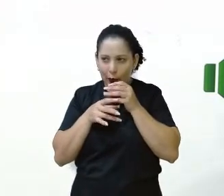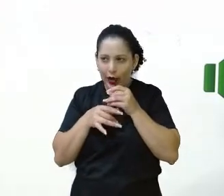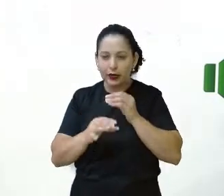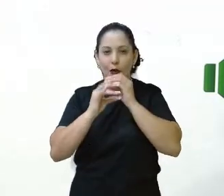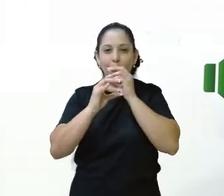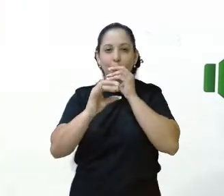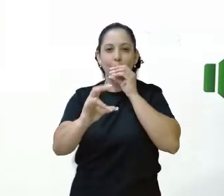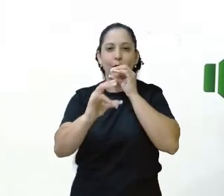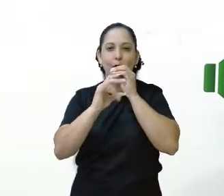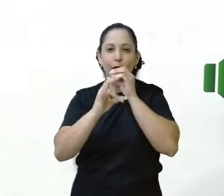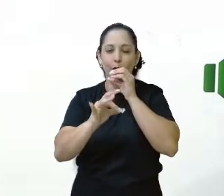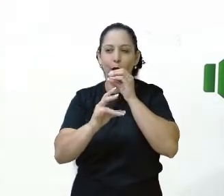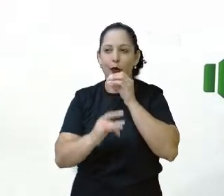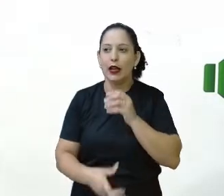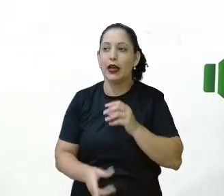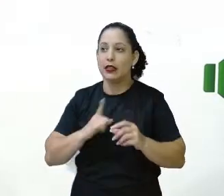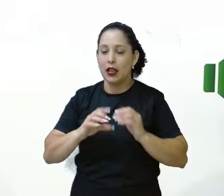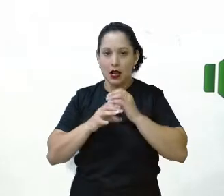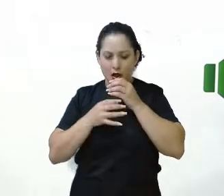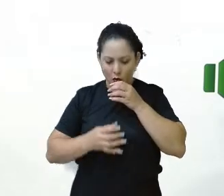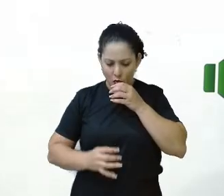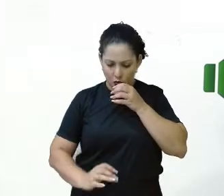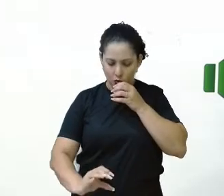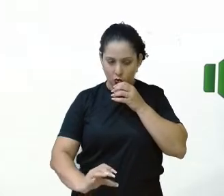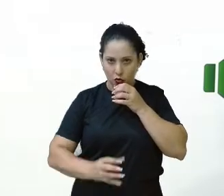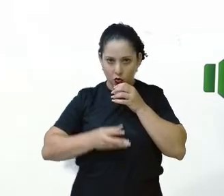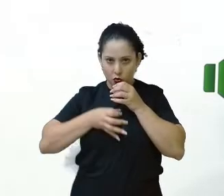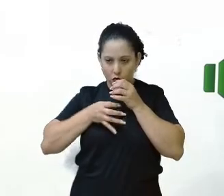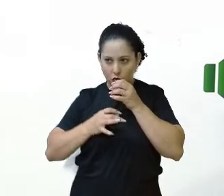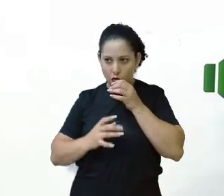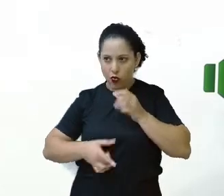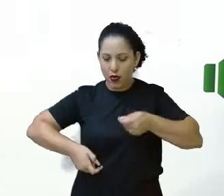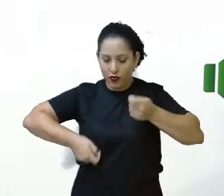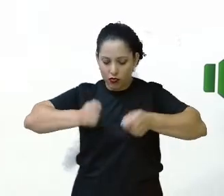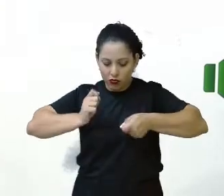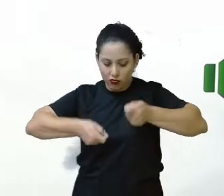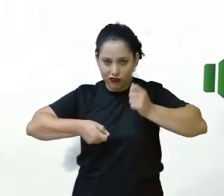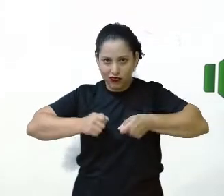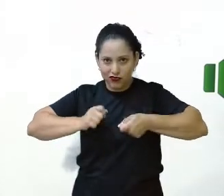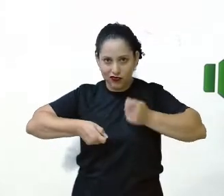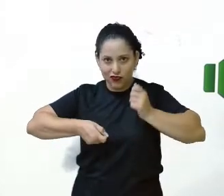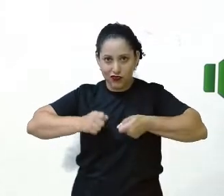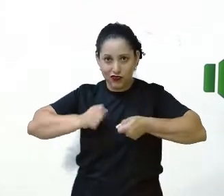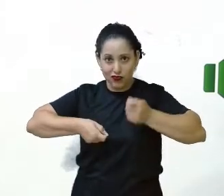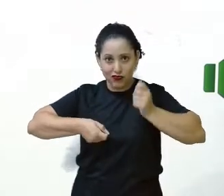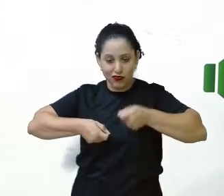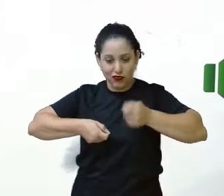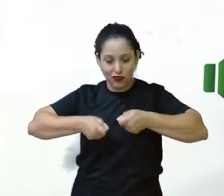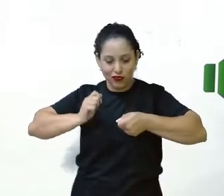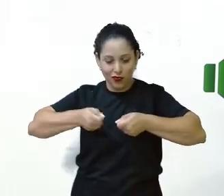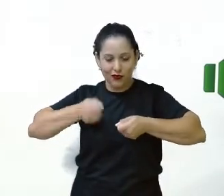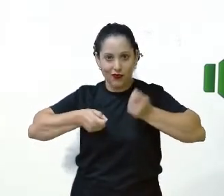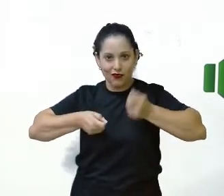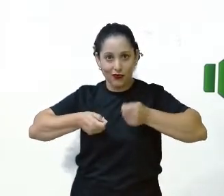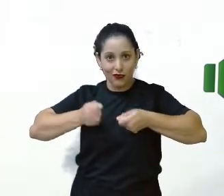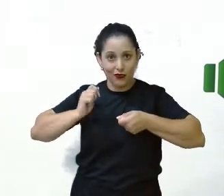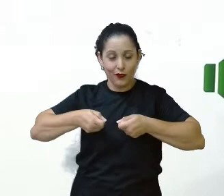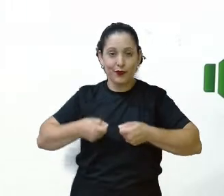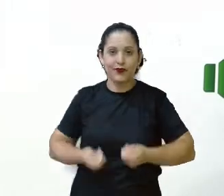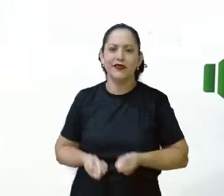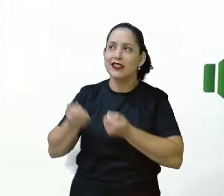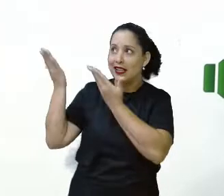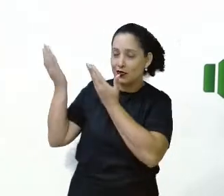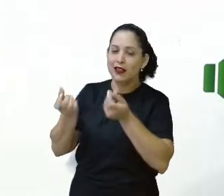né, o saxofone e o xilofone, aqui esse pequenininho, que bate uma teclazinha de cada vez, são